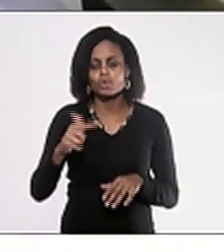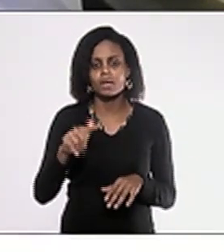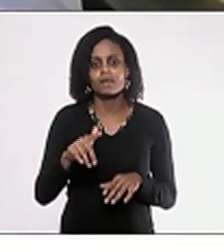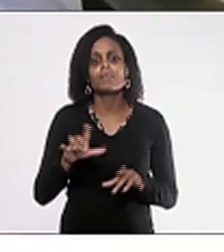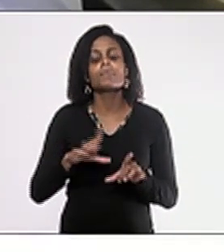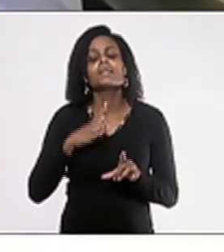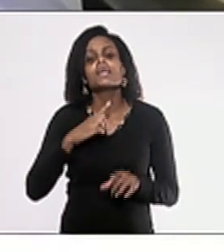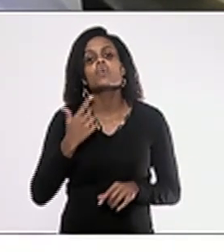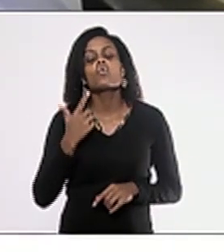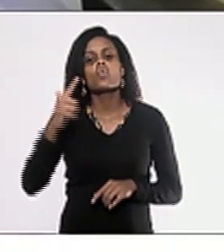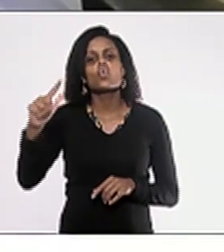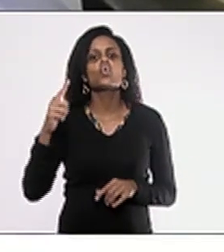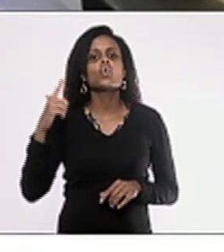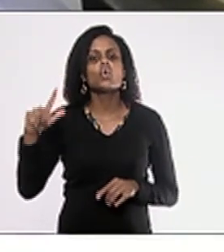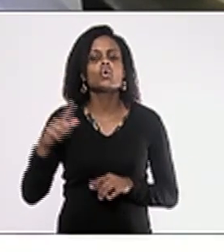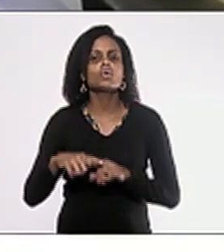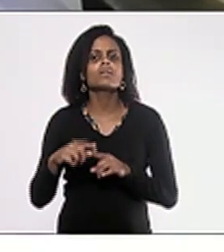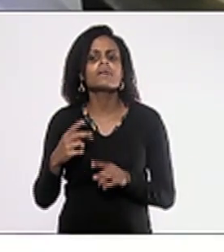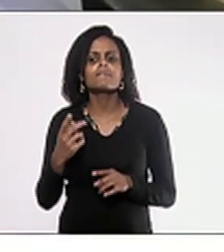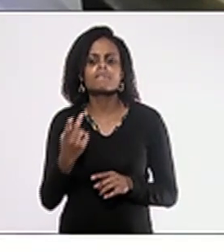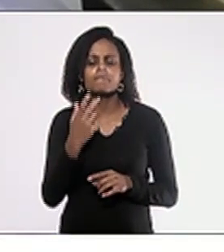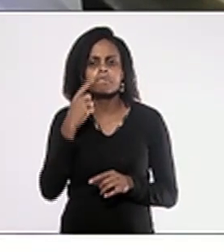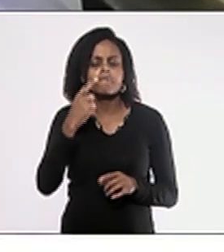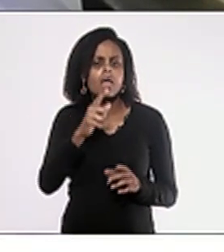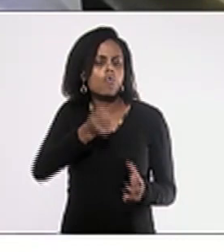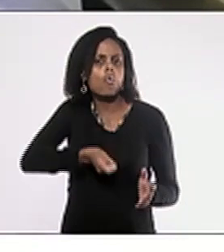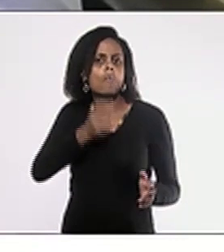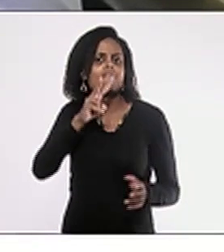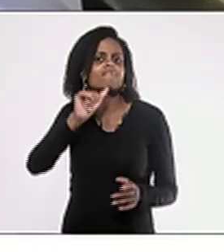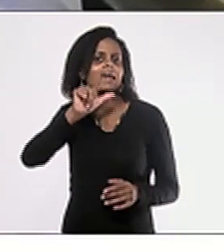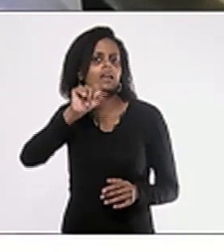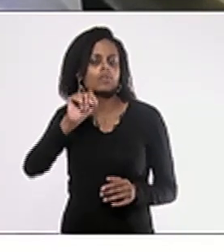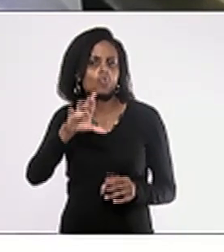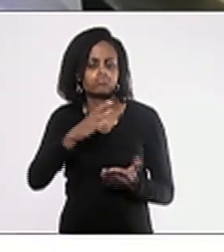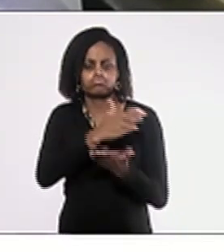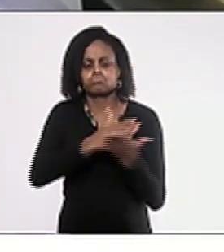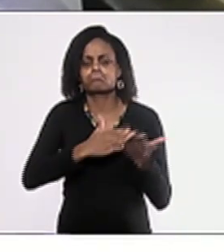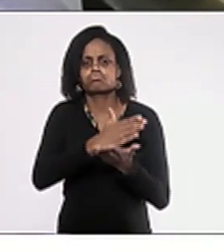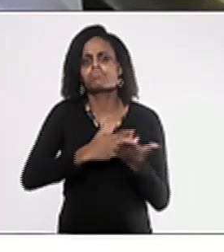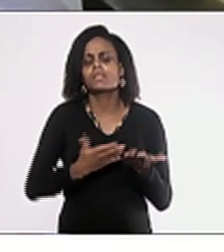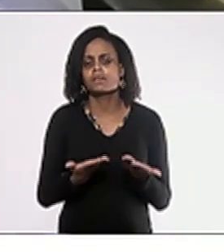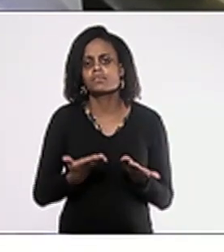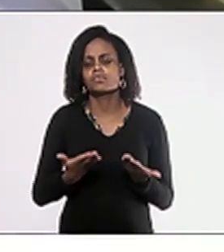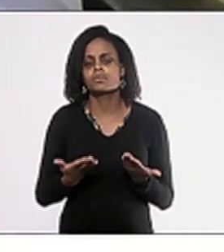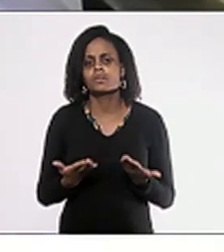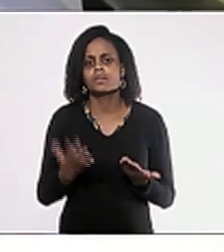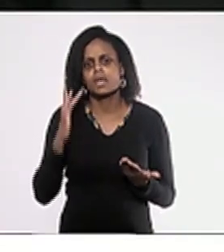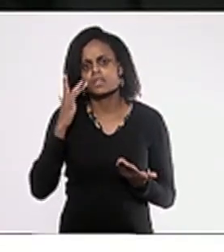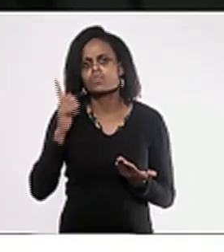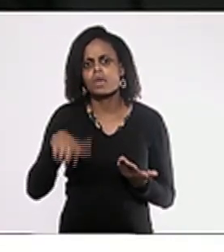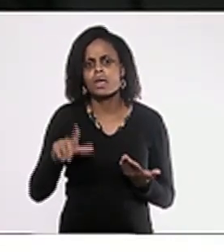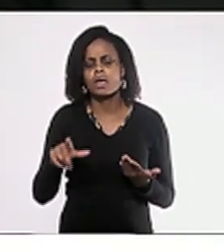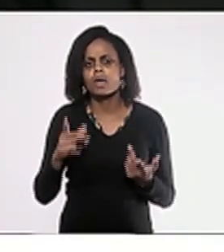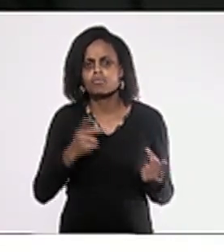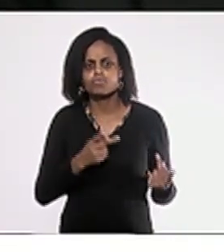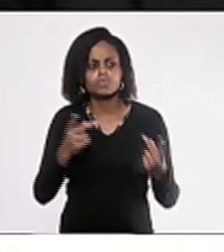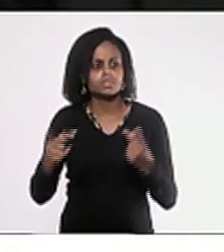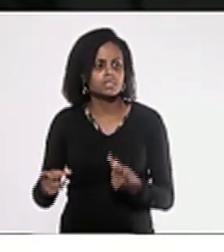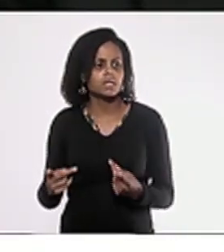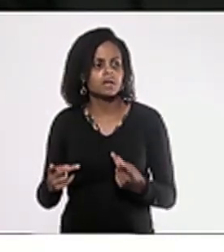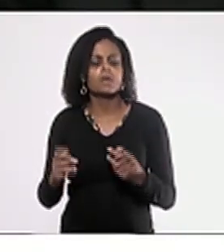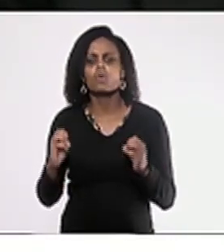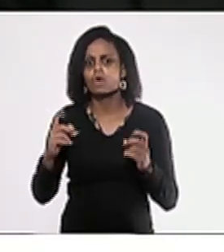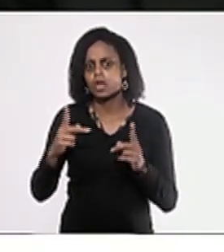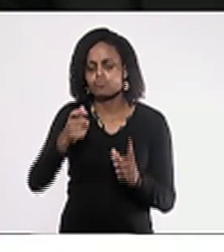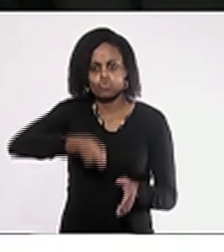que cobram não um valor integral daquilo que é cobrado da água. Não seria interessante, talvez, revisitar para, ok,